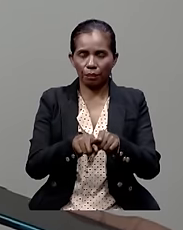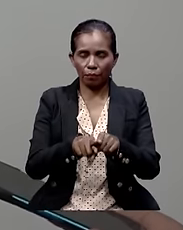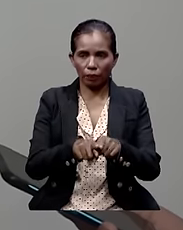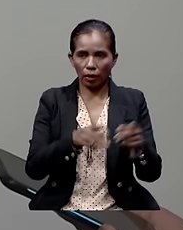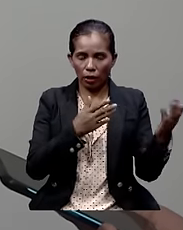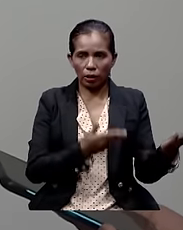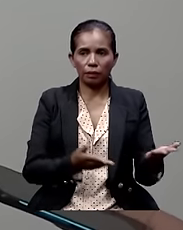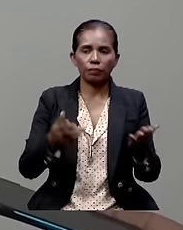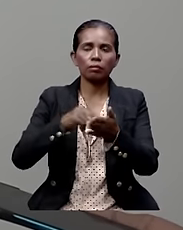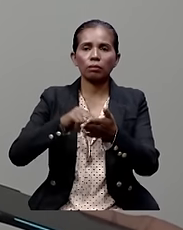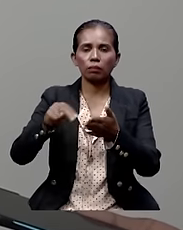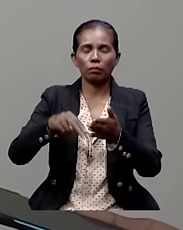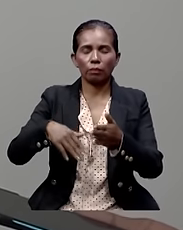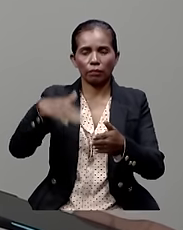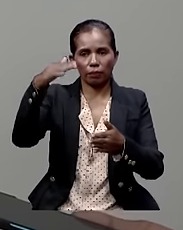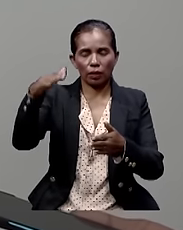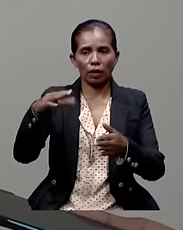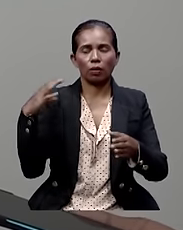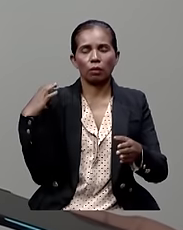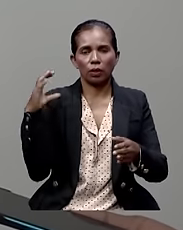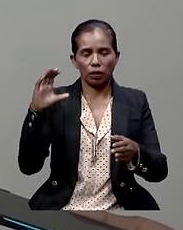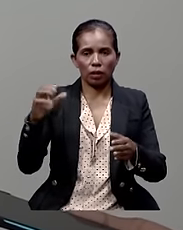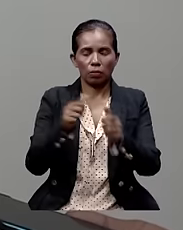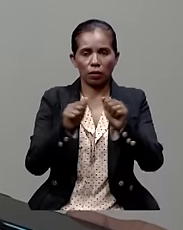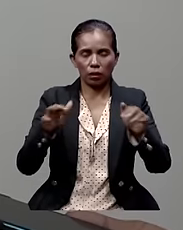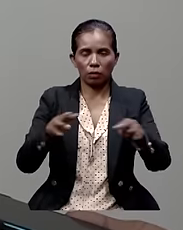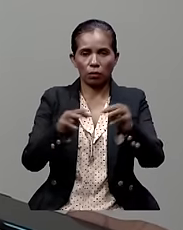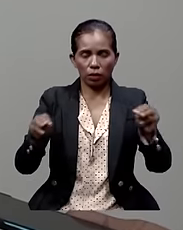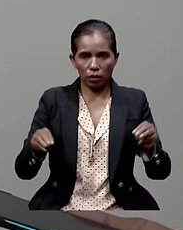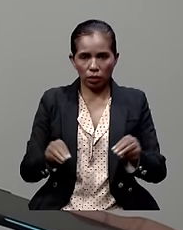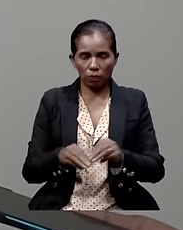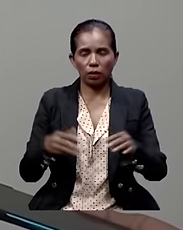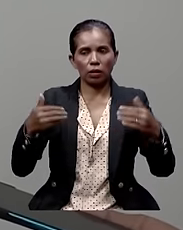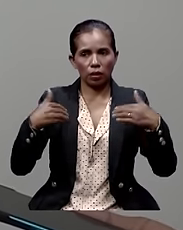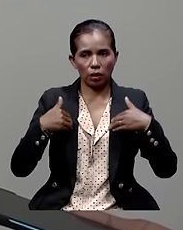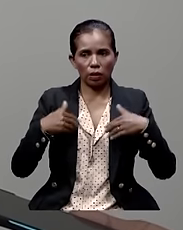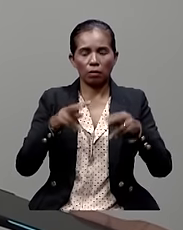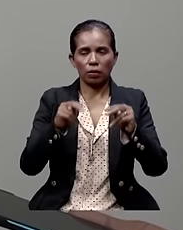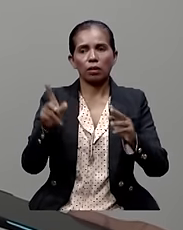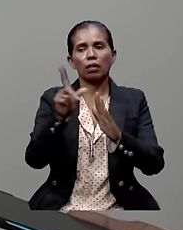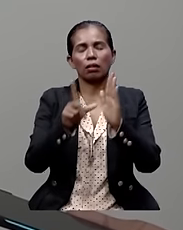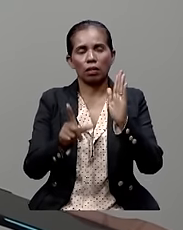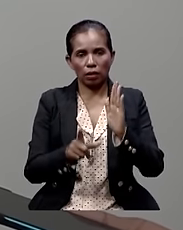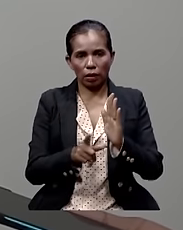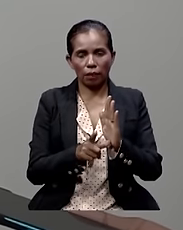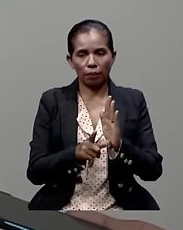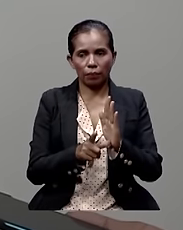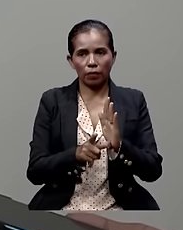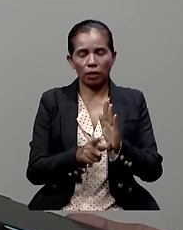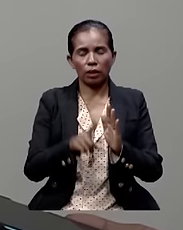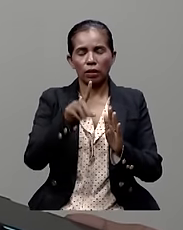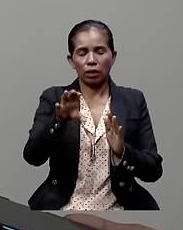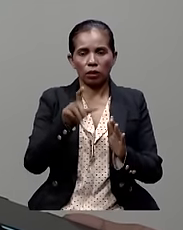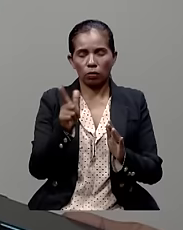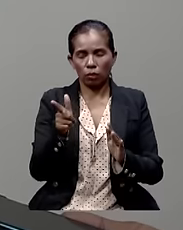eleva nível da competência administração em nível município Niniang Nene Iha, precisa lei. Ia me 120 dias